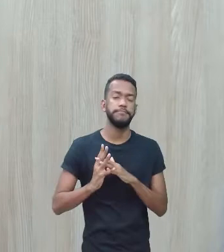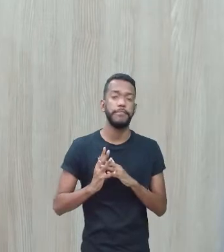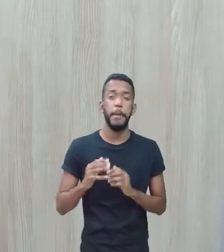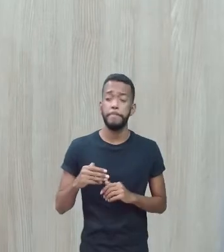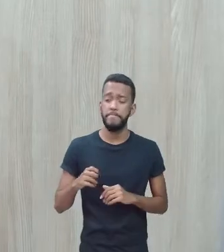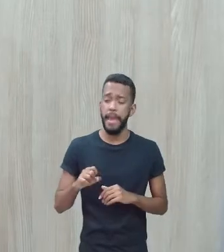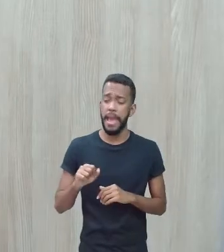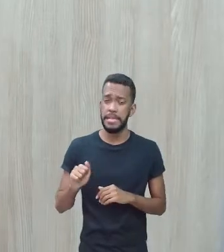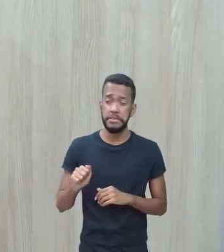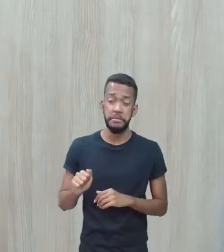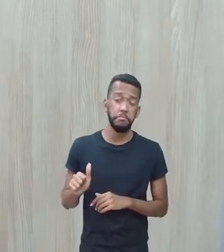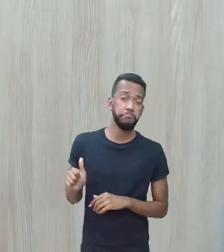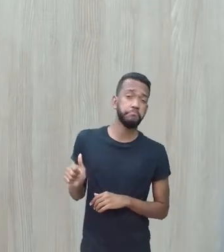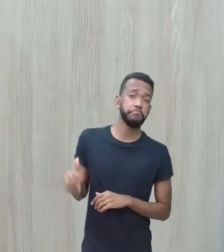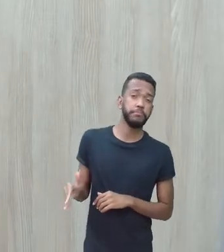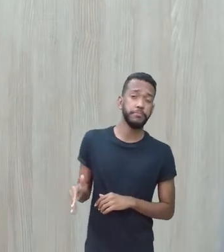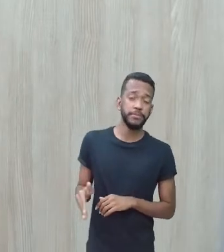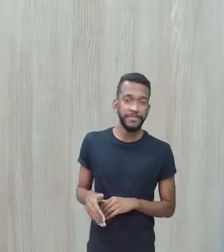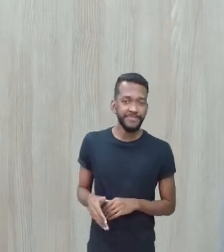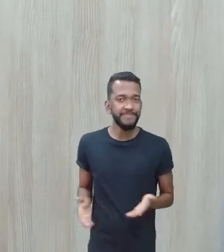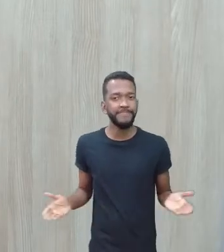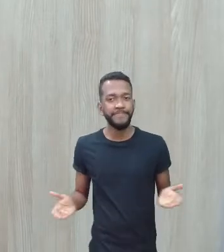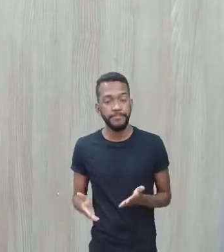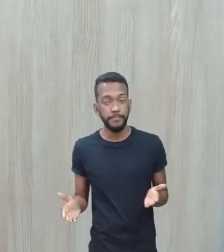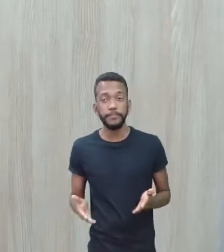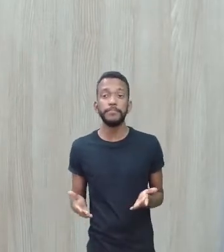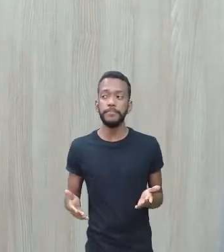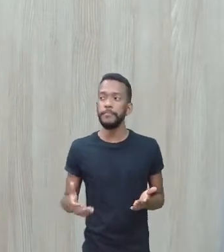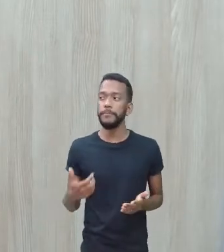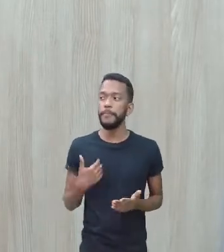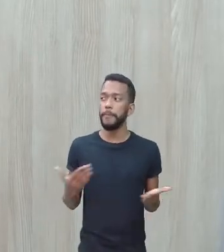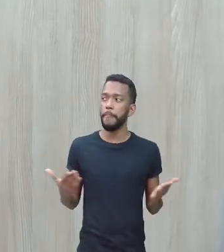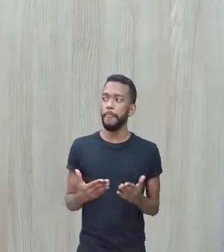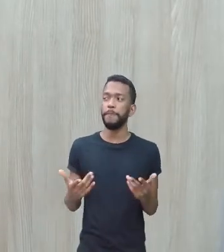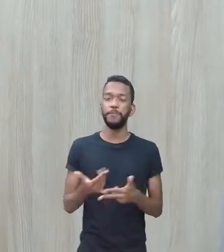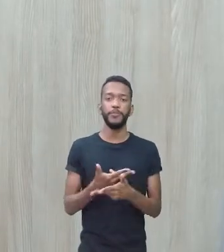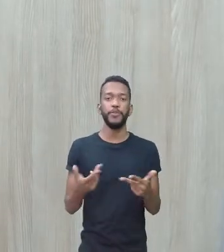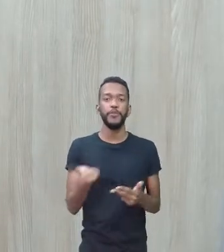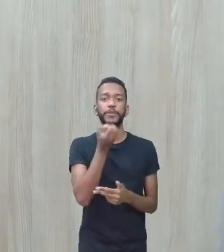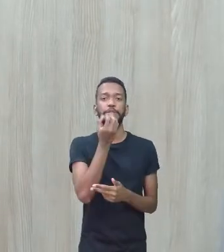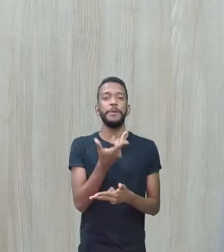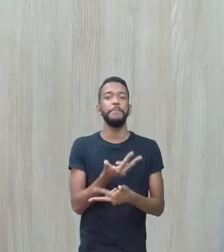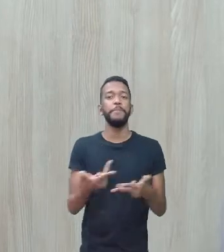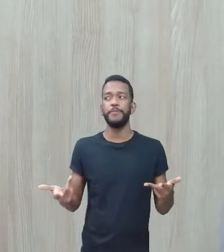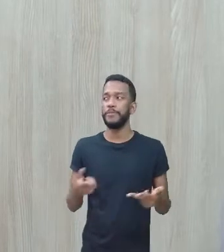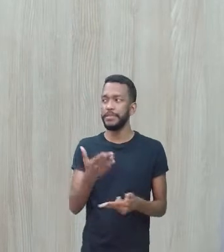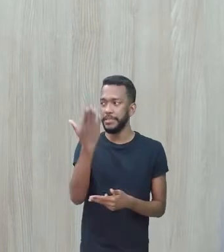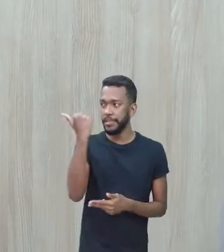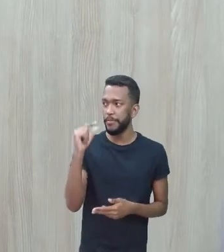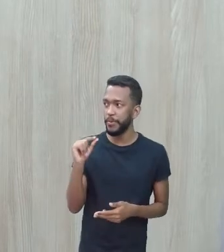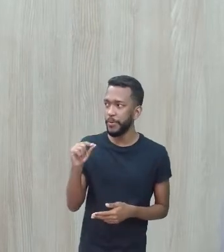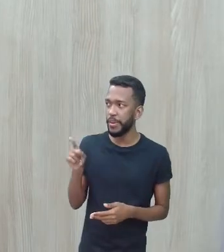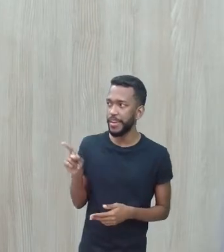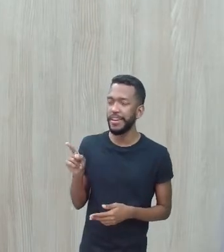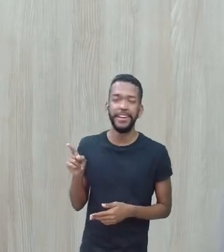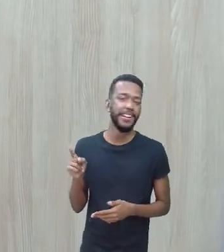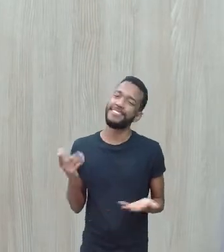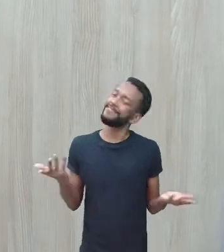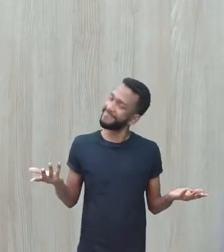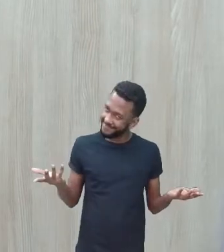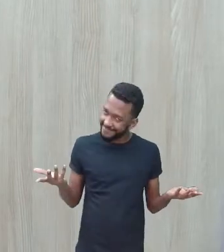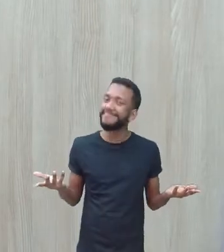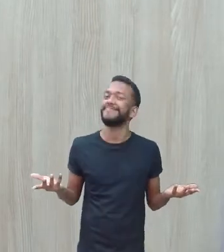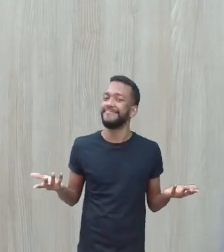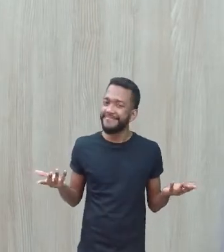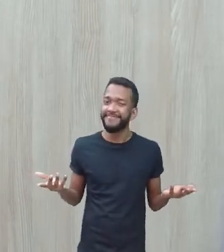É isso aí, meu pirraia! Fica ligado que hoje já tem coisa boa pela frente. Sabe o que é isso aqui?